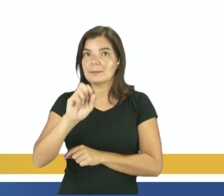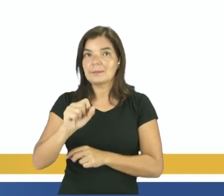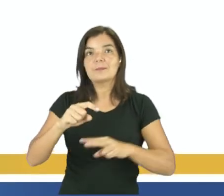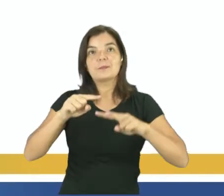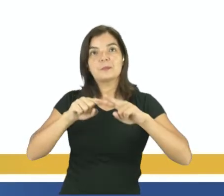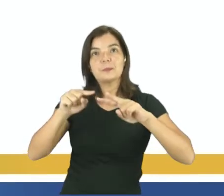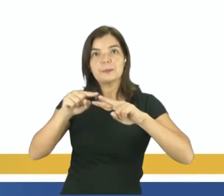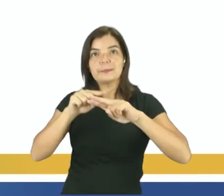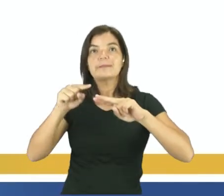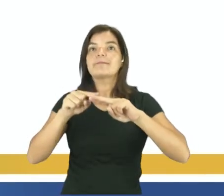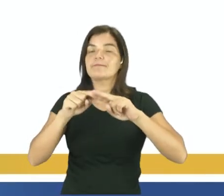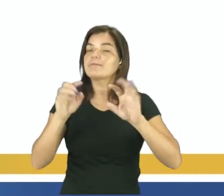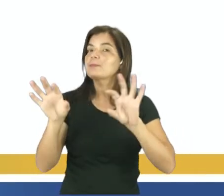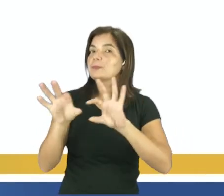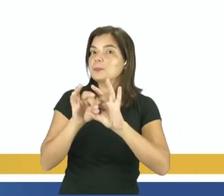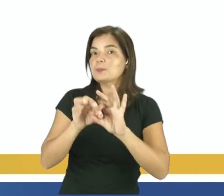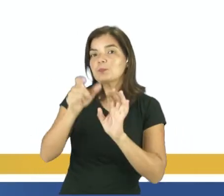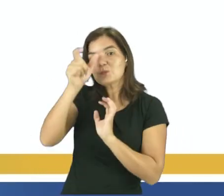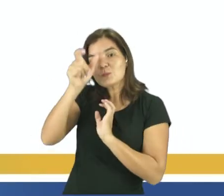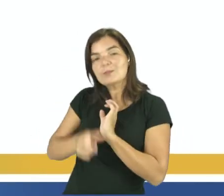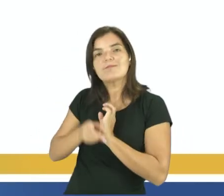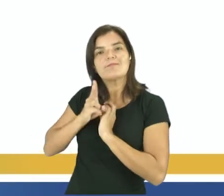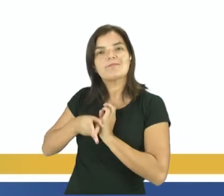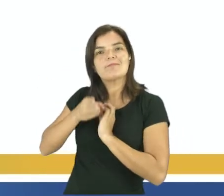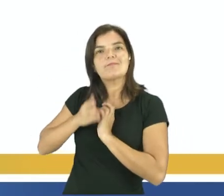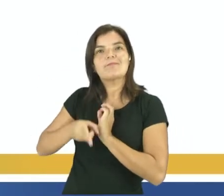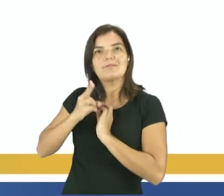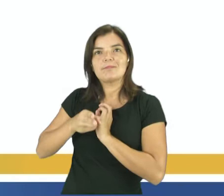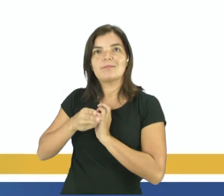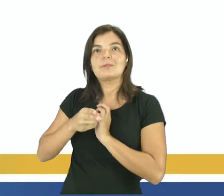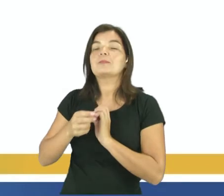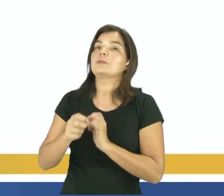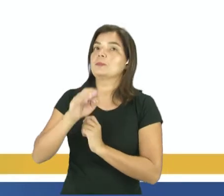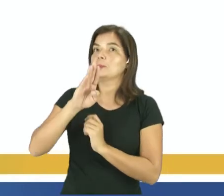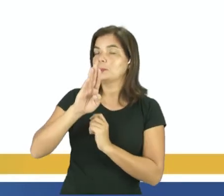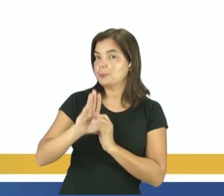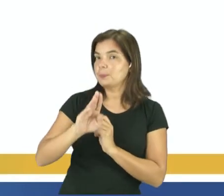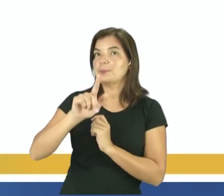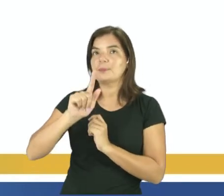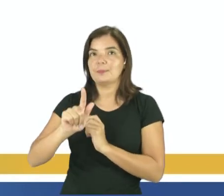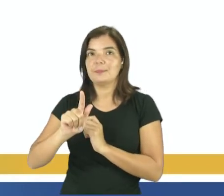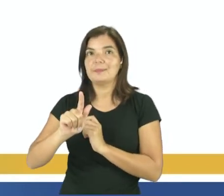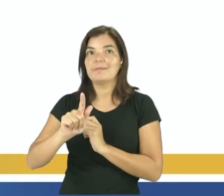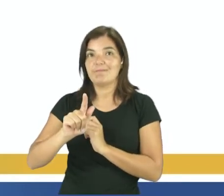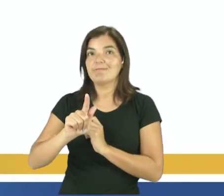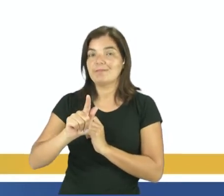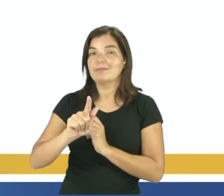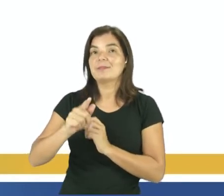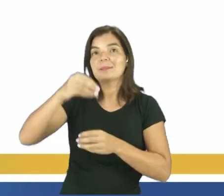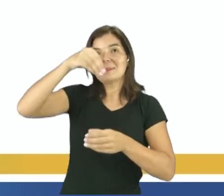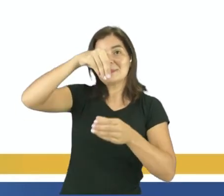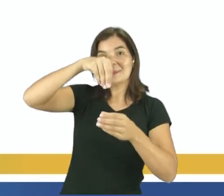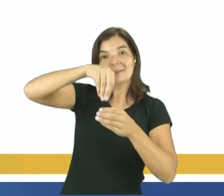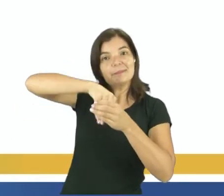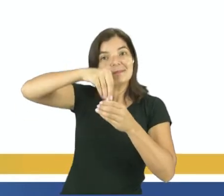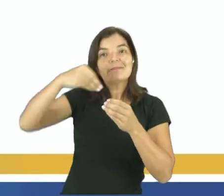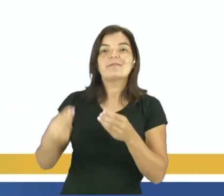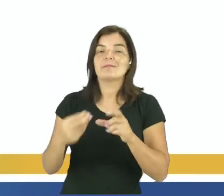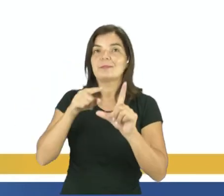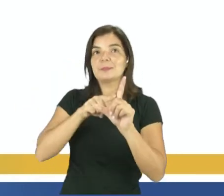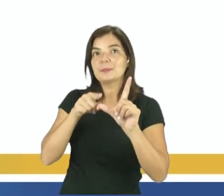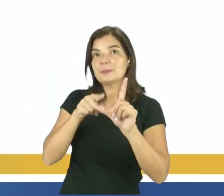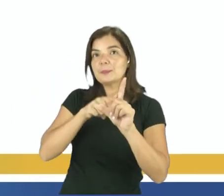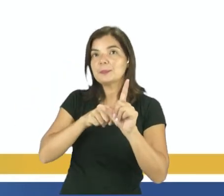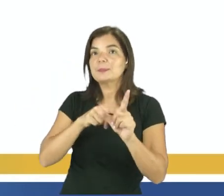ângulos que se encontram no mesmo lado da transversal. Os ângulos B e G são colaterais externos e